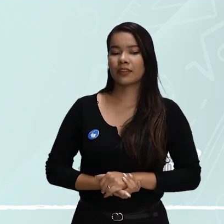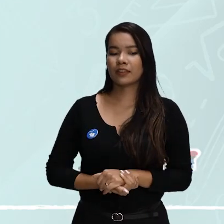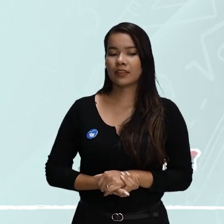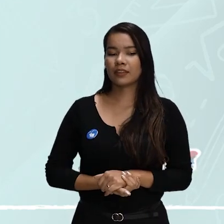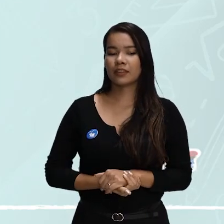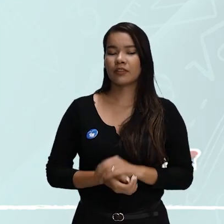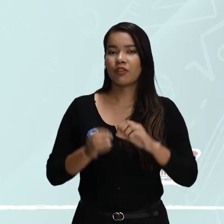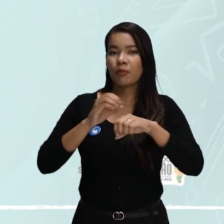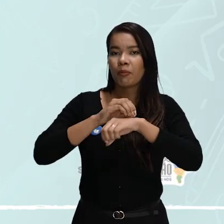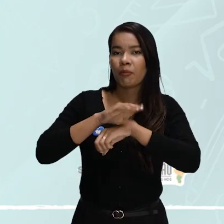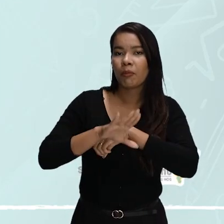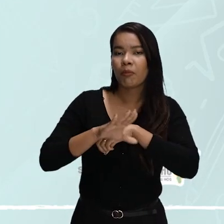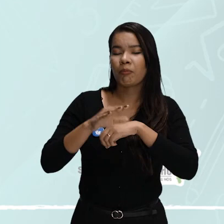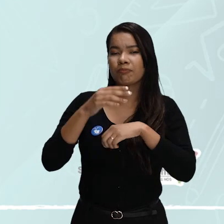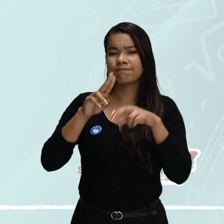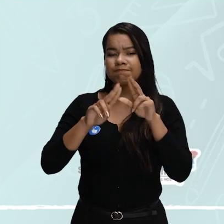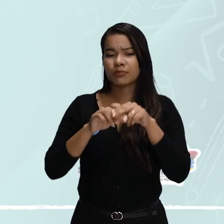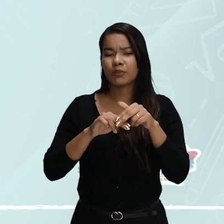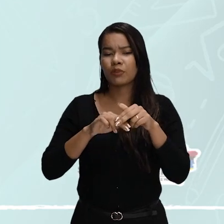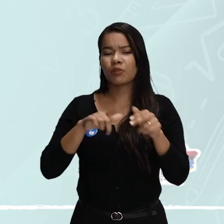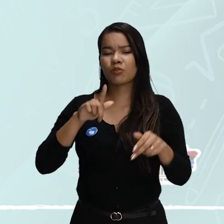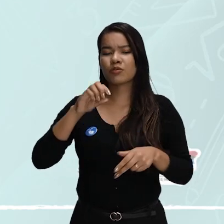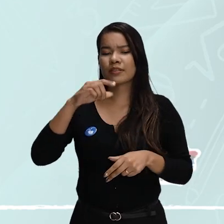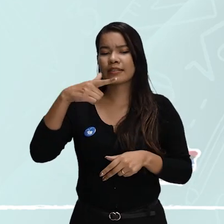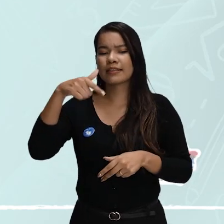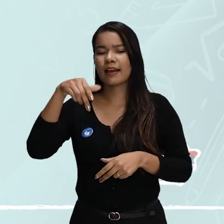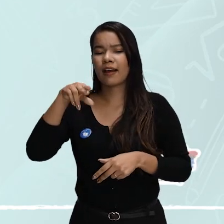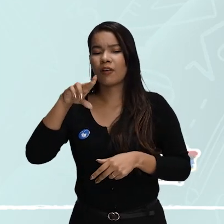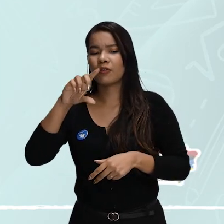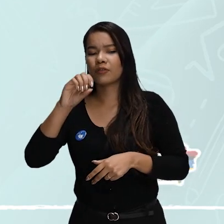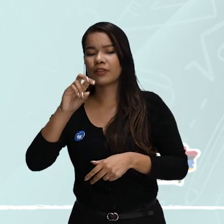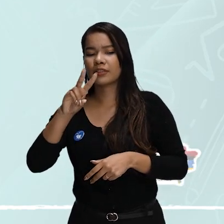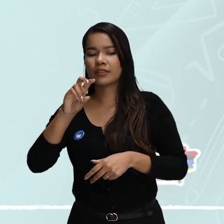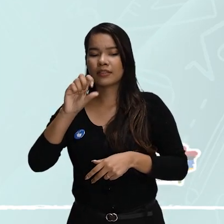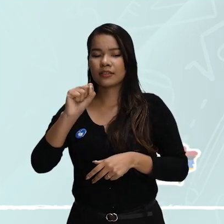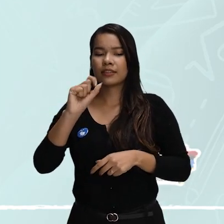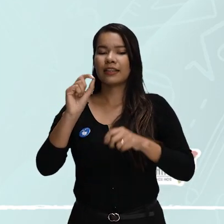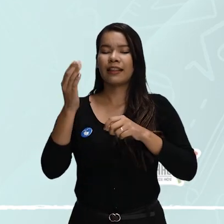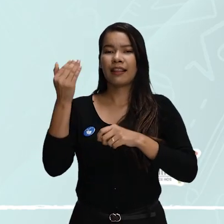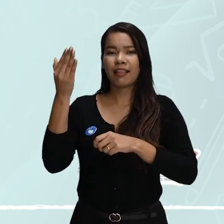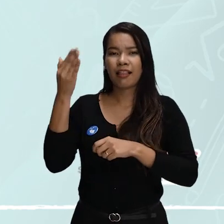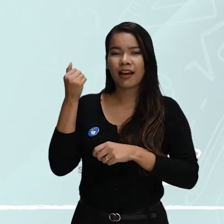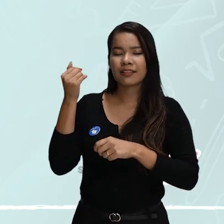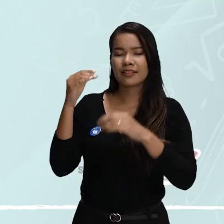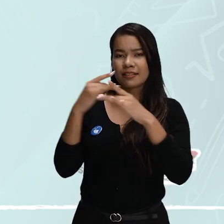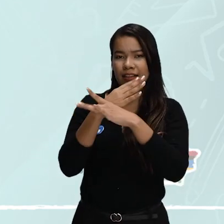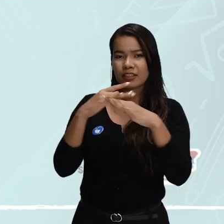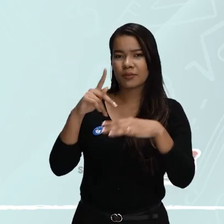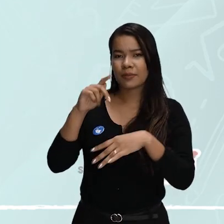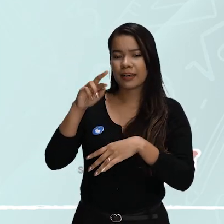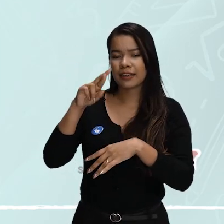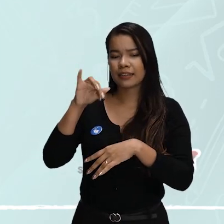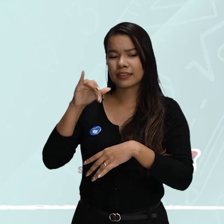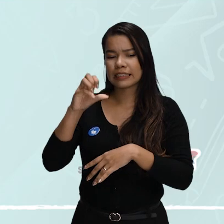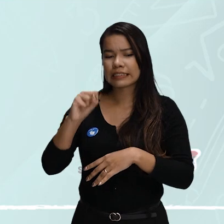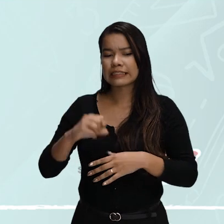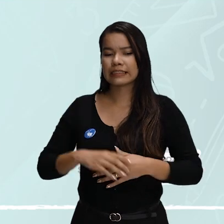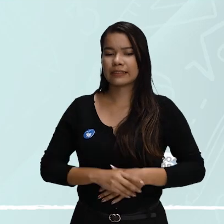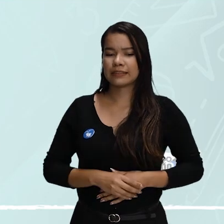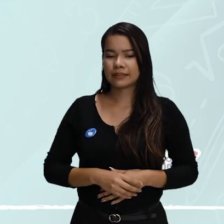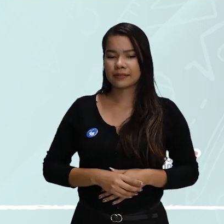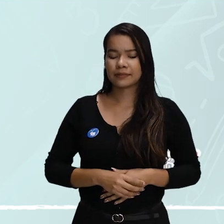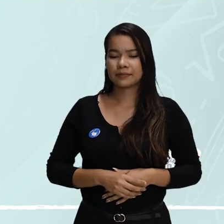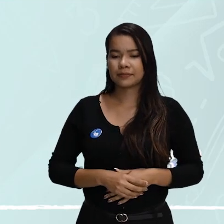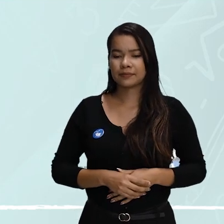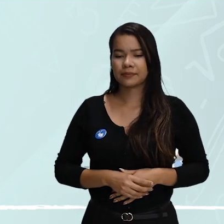em Paris. Quando? Em 1836. Ele diz assim, ó, é um livro de poesias escritas segundo as impressões dos